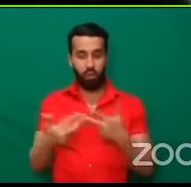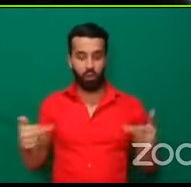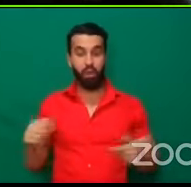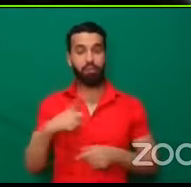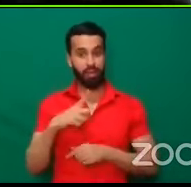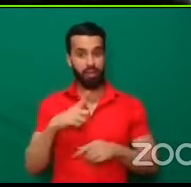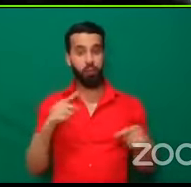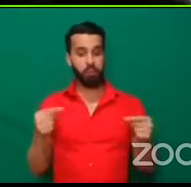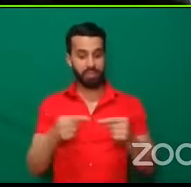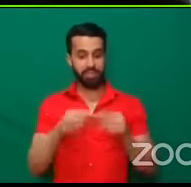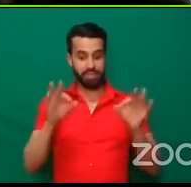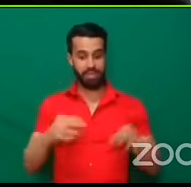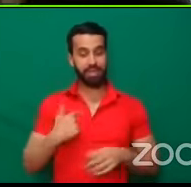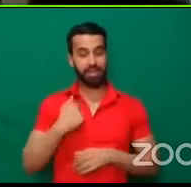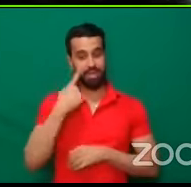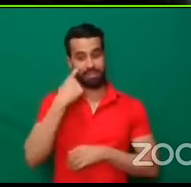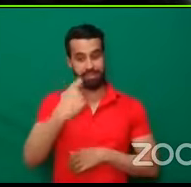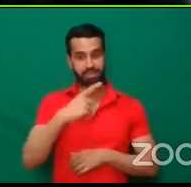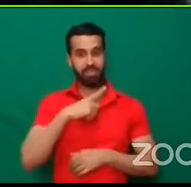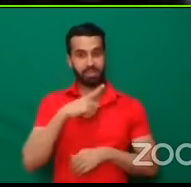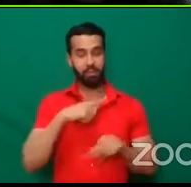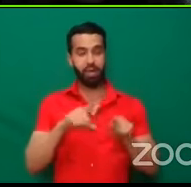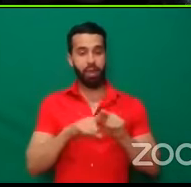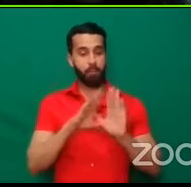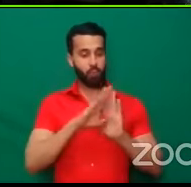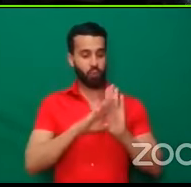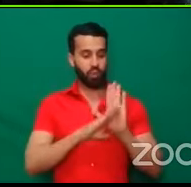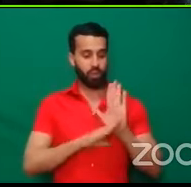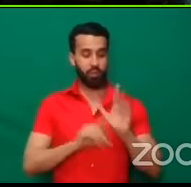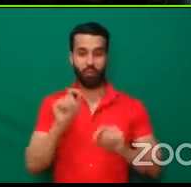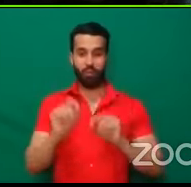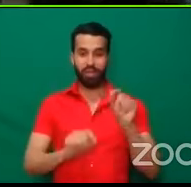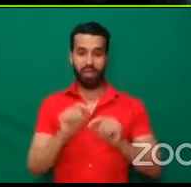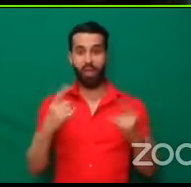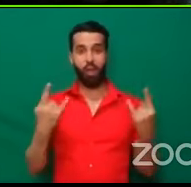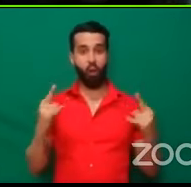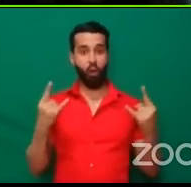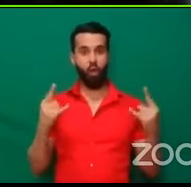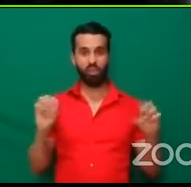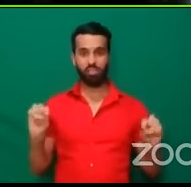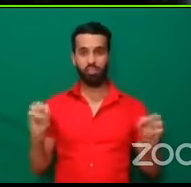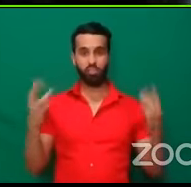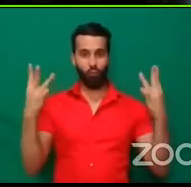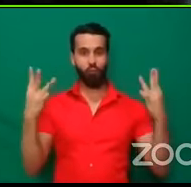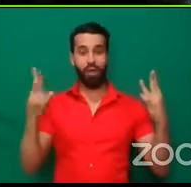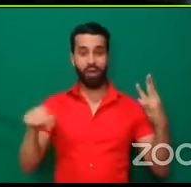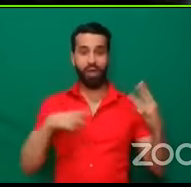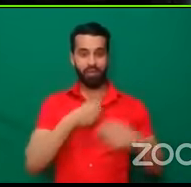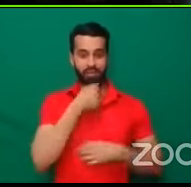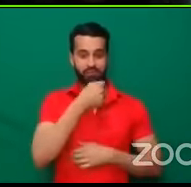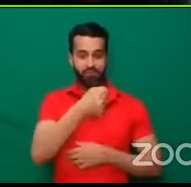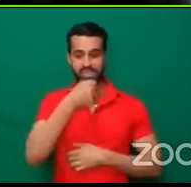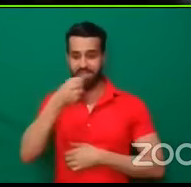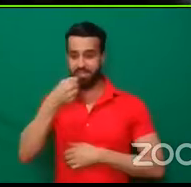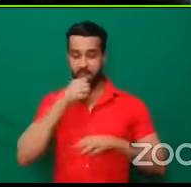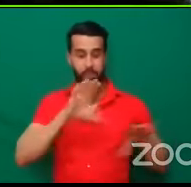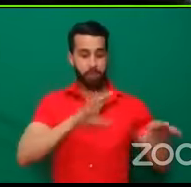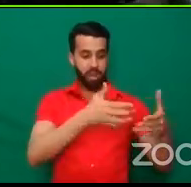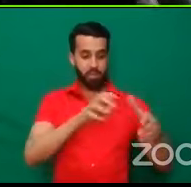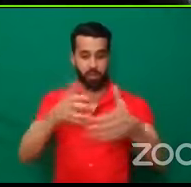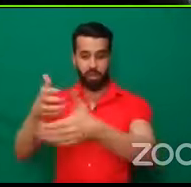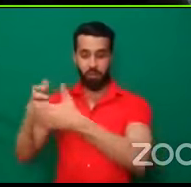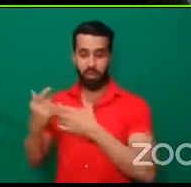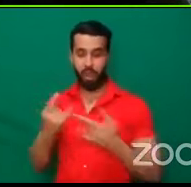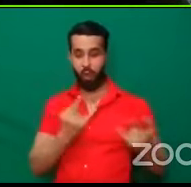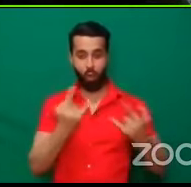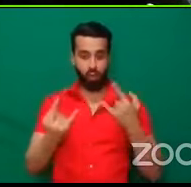lance muito interessante, porque eu tenho um programa que é o Treta Rock Show, que entrevista bandas. Eu entrevisto bandas do underground. Eu acabo